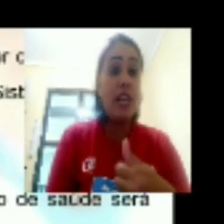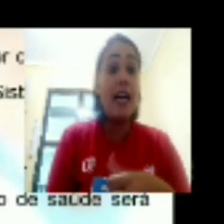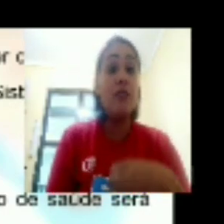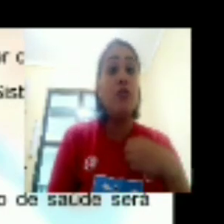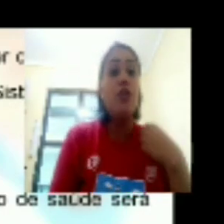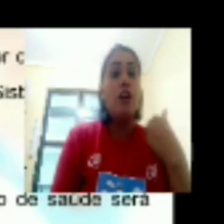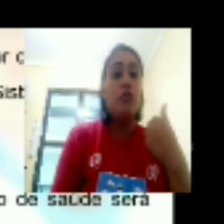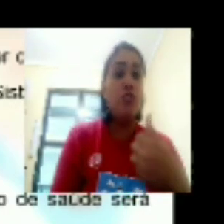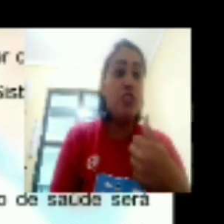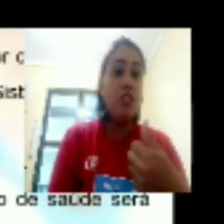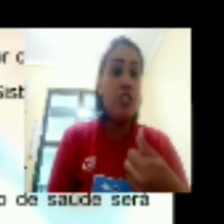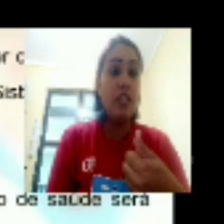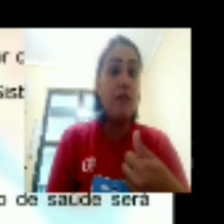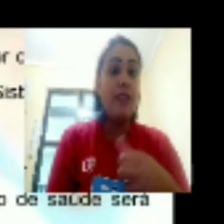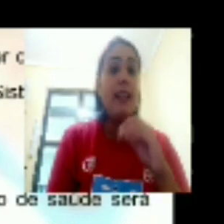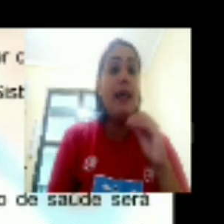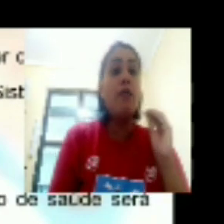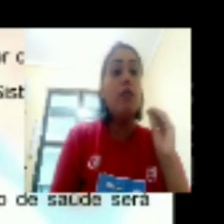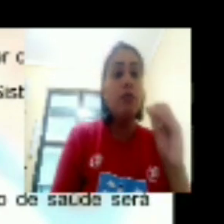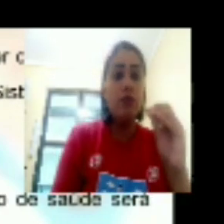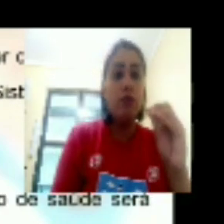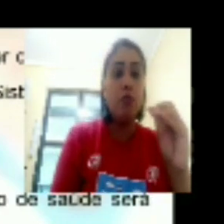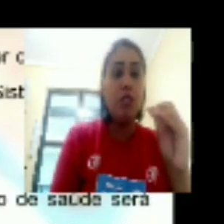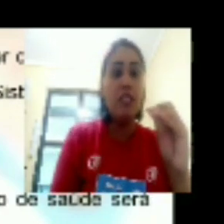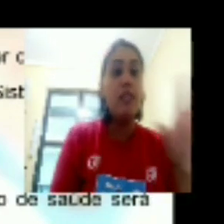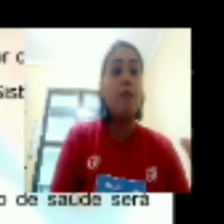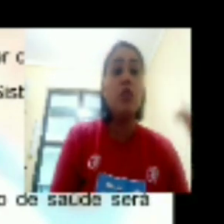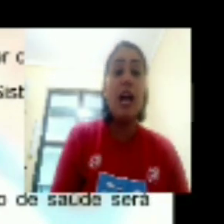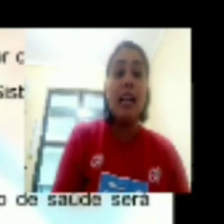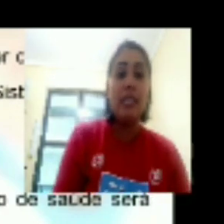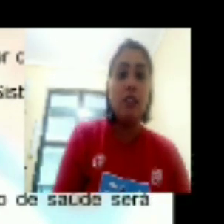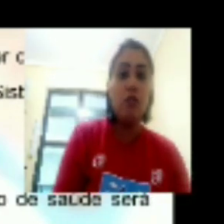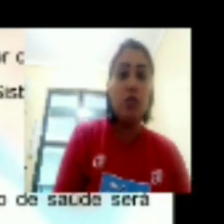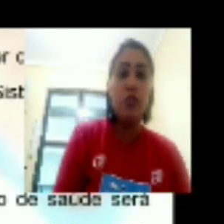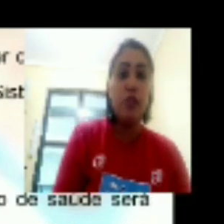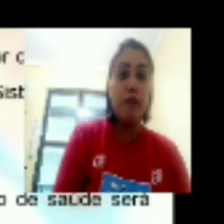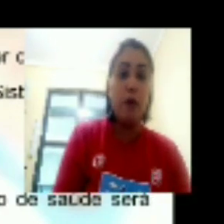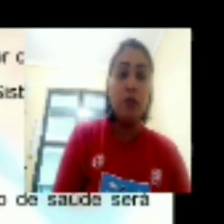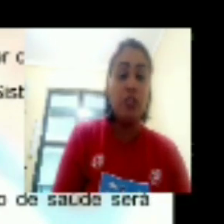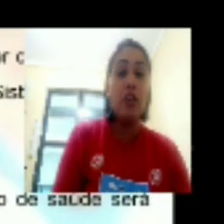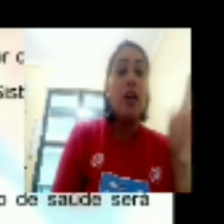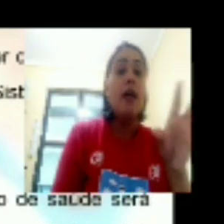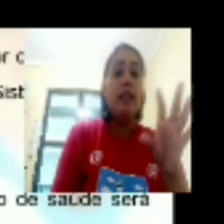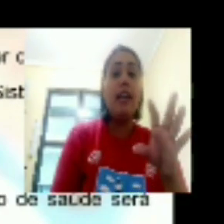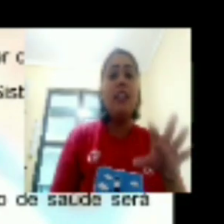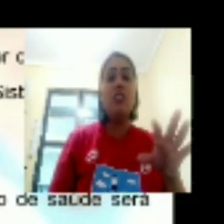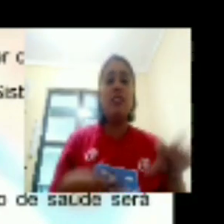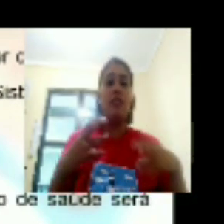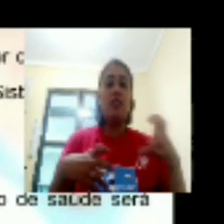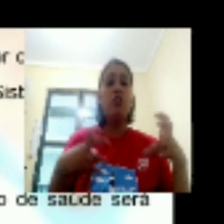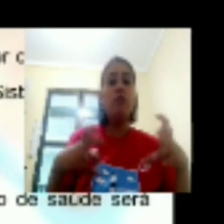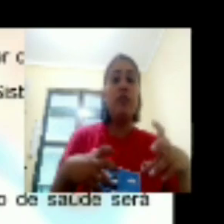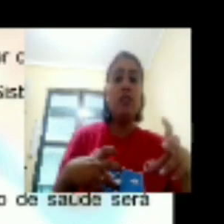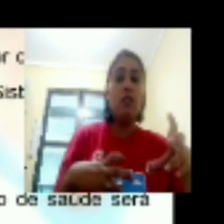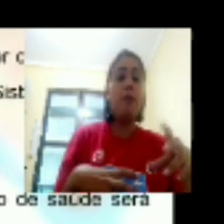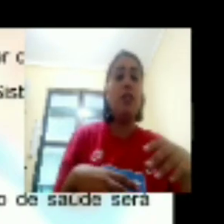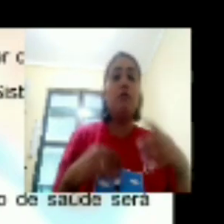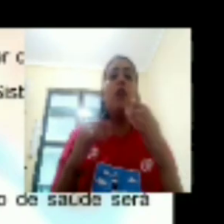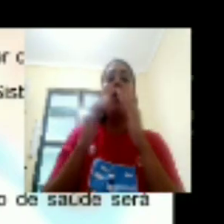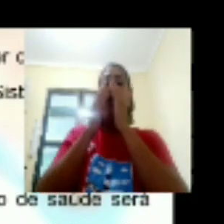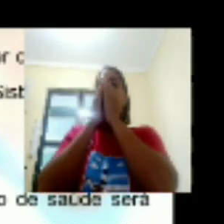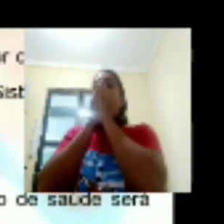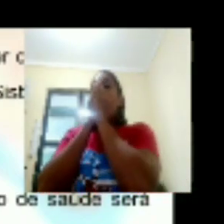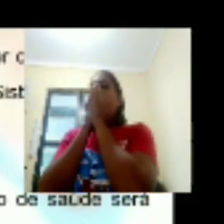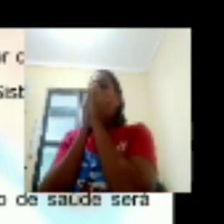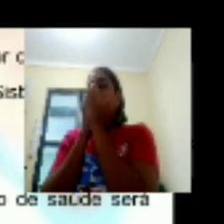dos estados, do Distrito Federal, dos municípios, além de outras fontes. E aí, gente, essa questão do